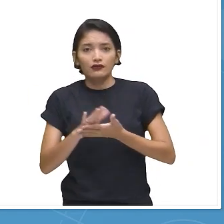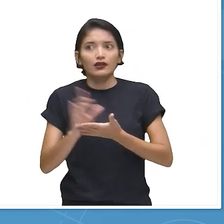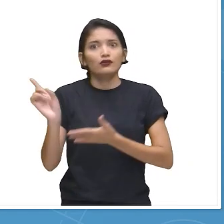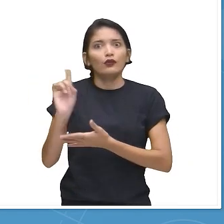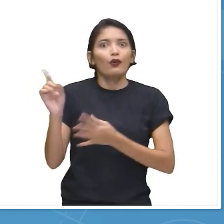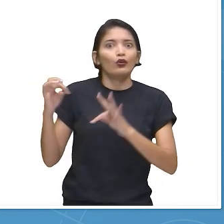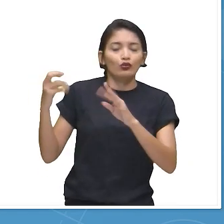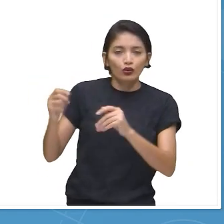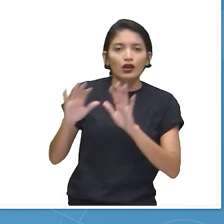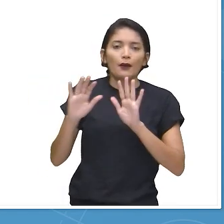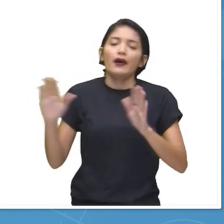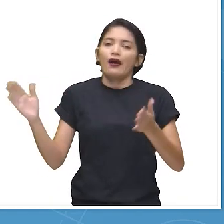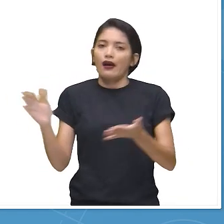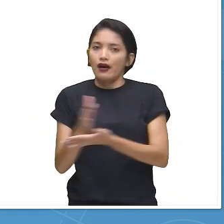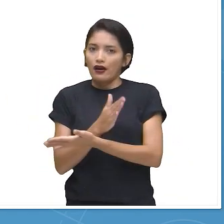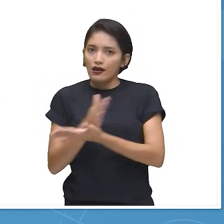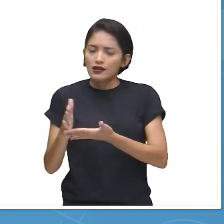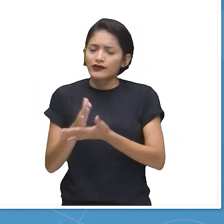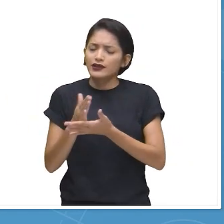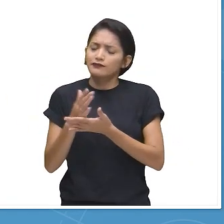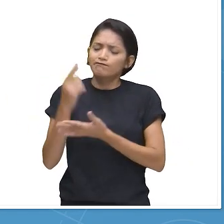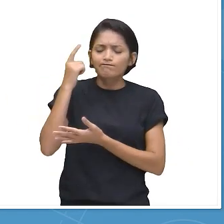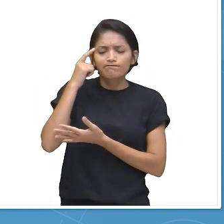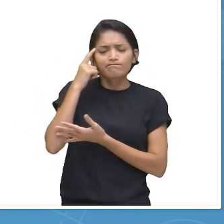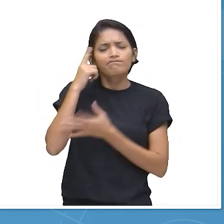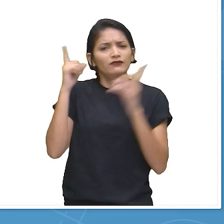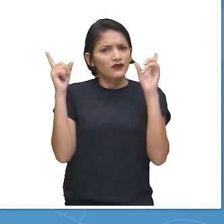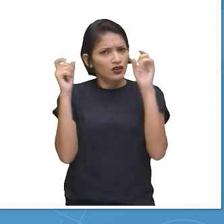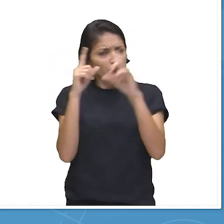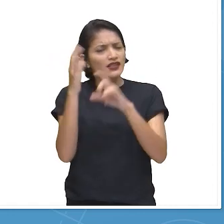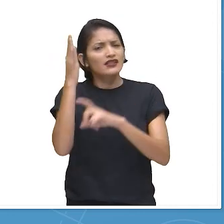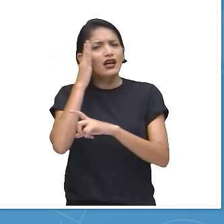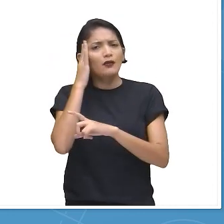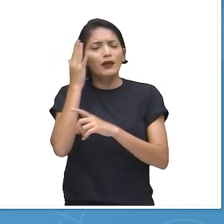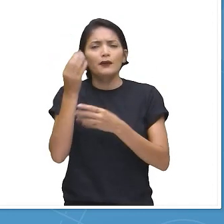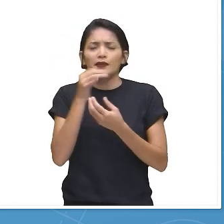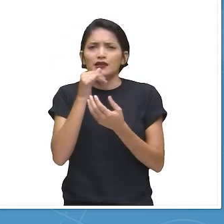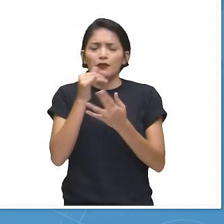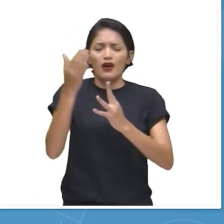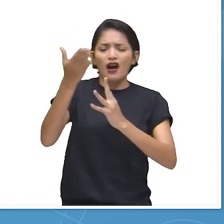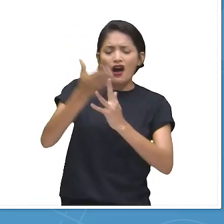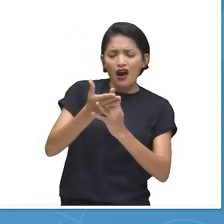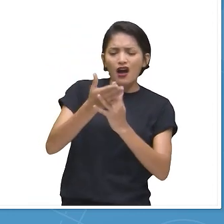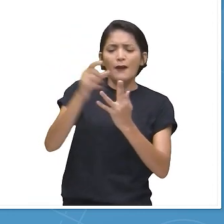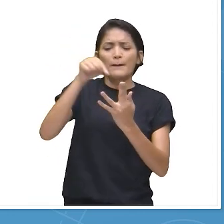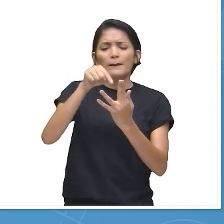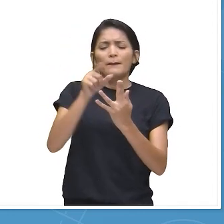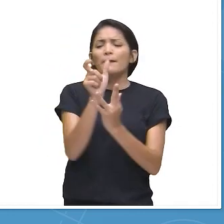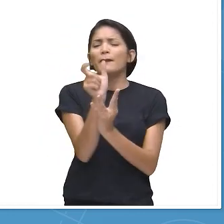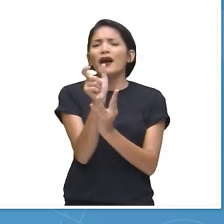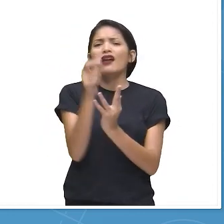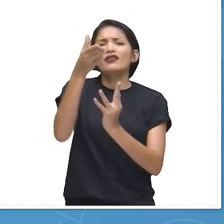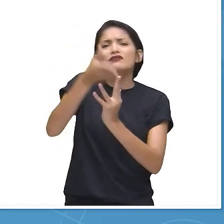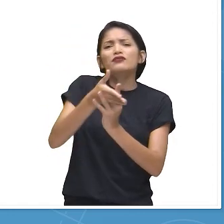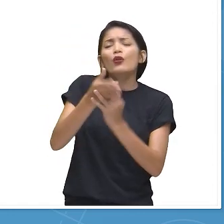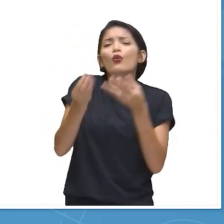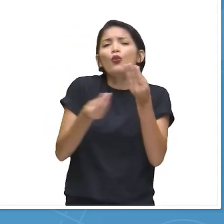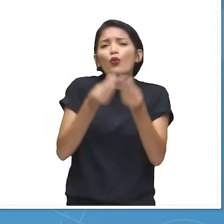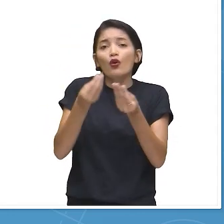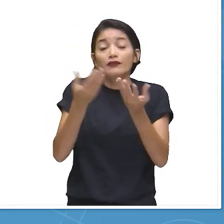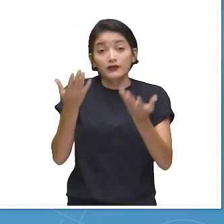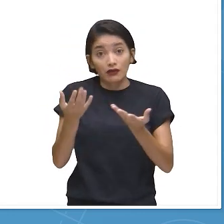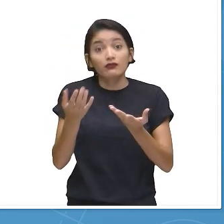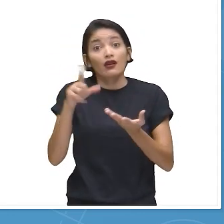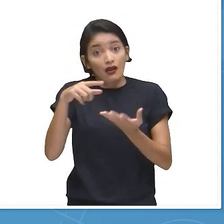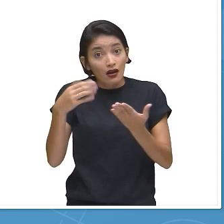mas às vezes sente uma certa dificuldade em saber onde que eu divido essa palavra. Pois é, esse estudo é